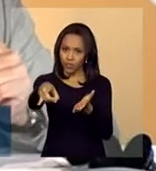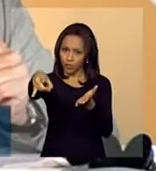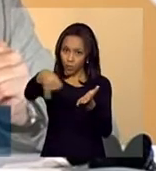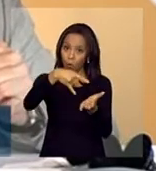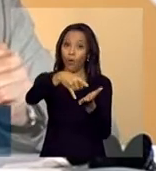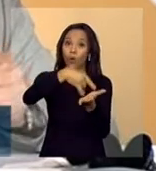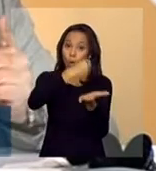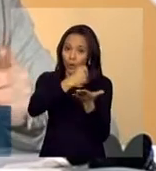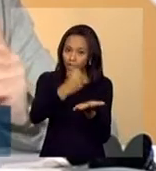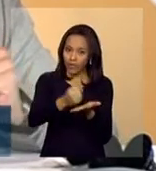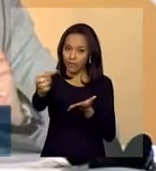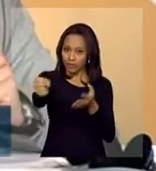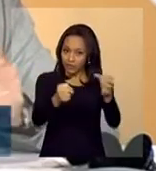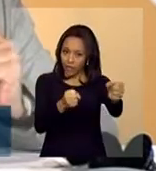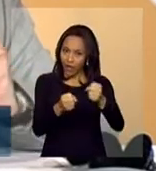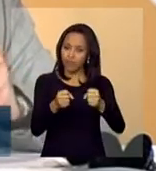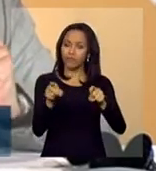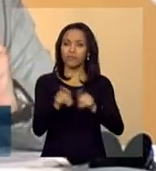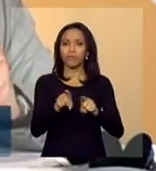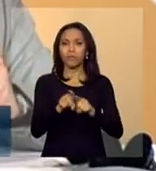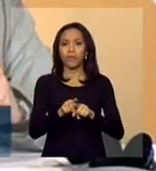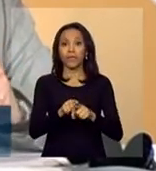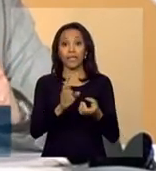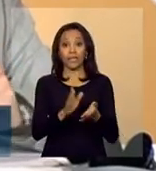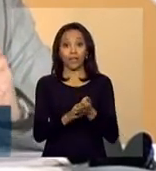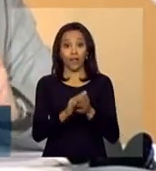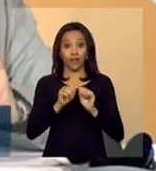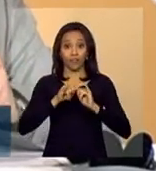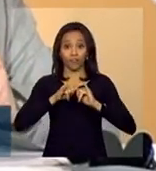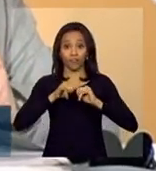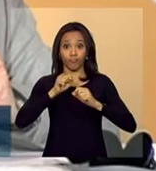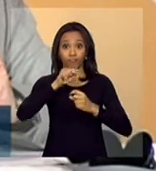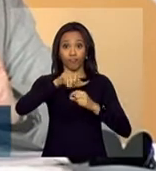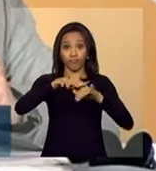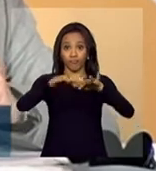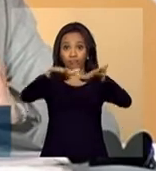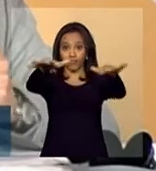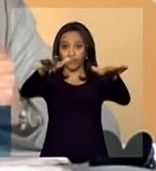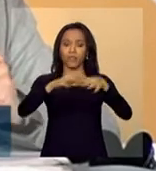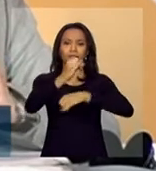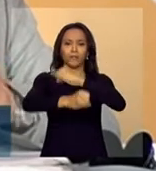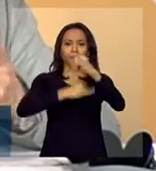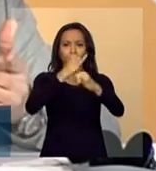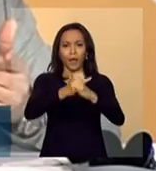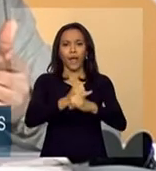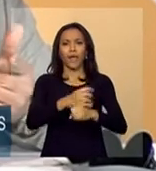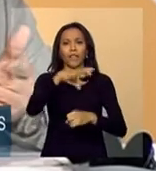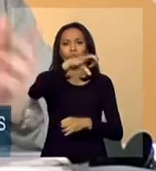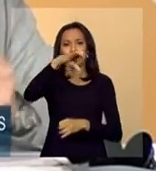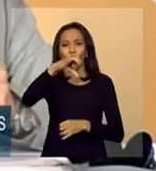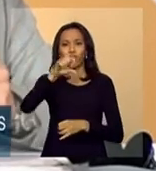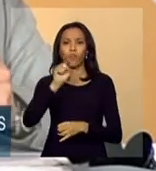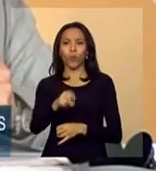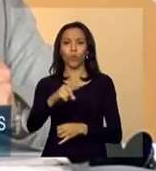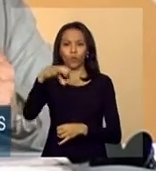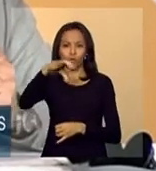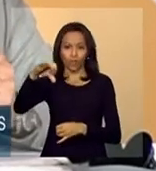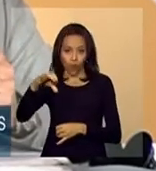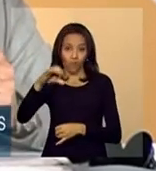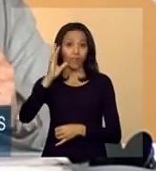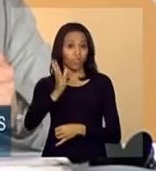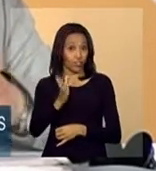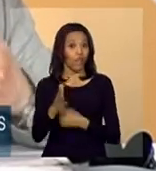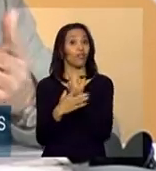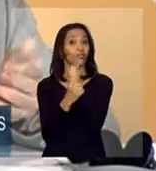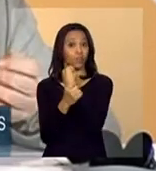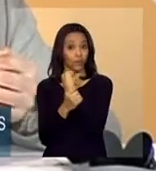executado pela Telebrás na transmissão do sinal de televisão é de 99,99. Esse foi garantido nos 15 jogos